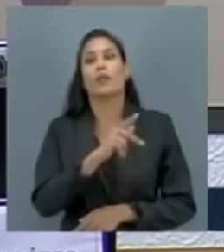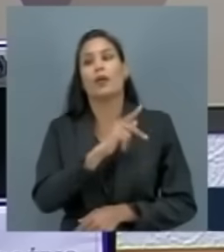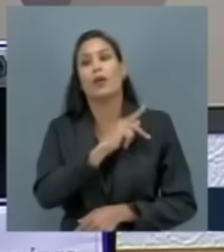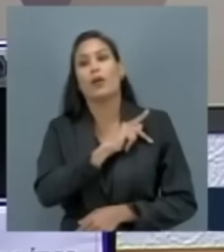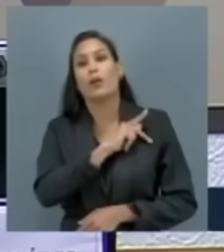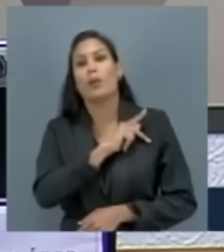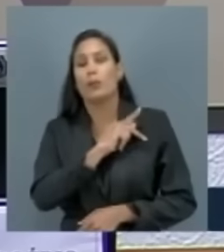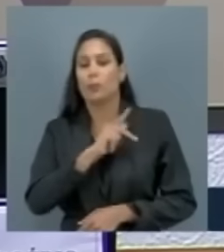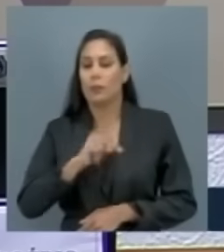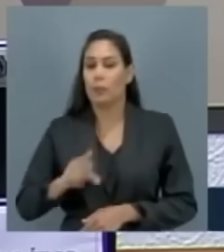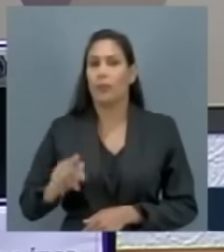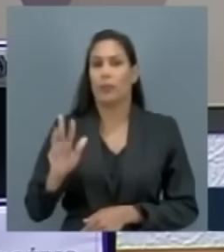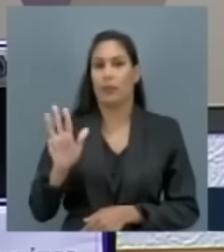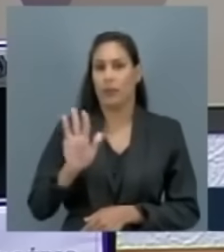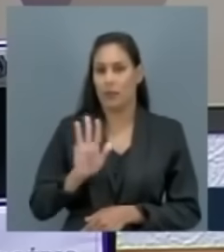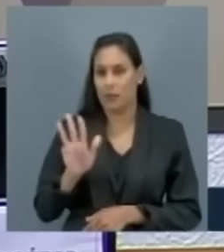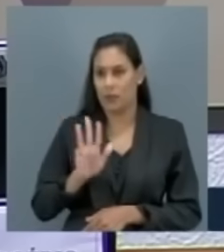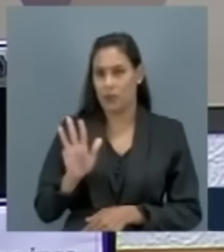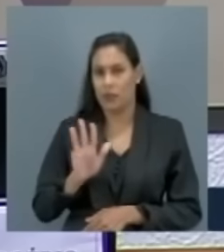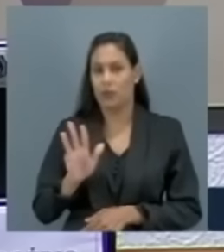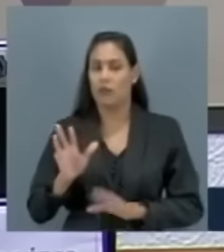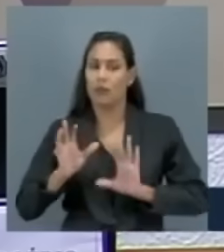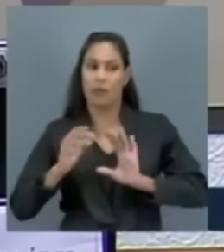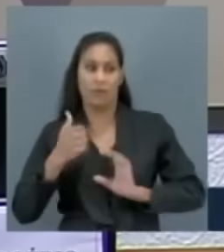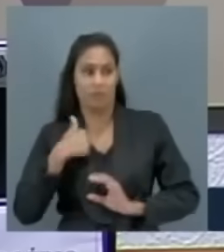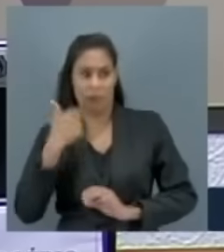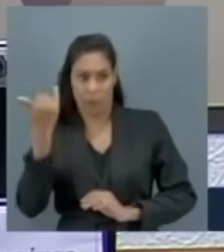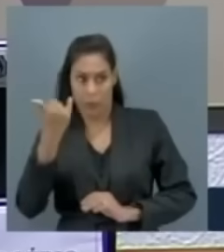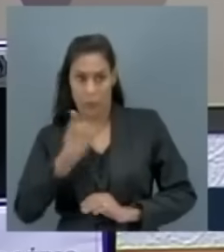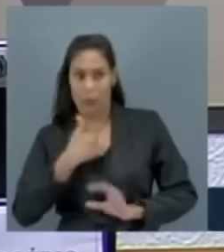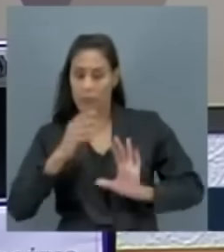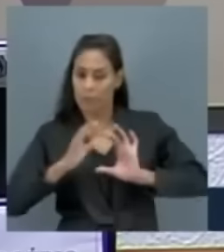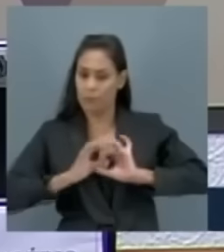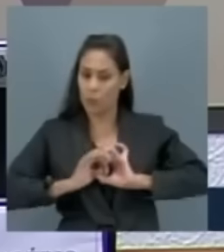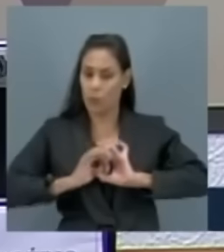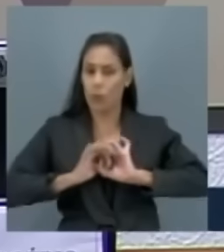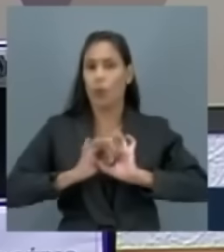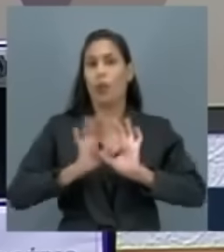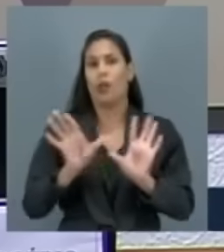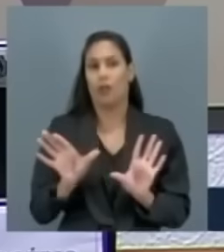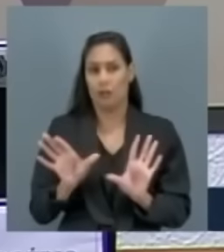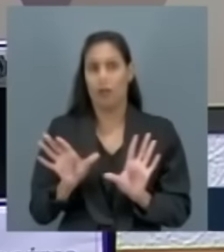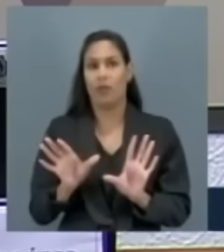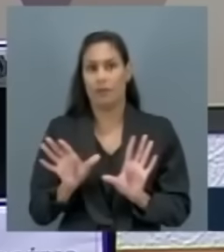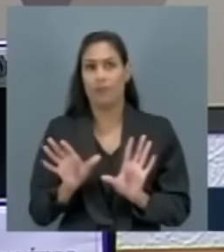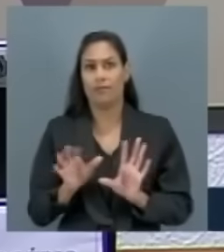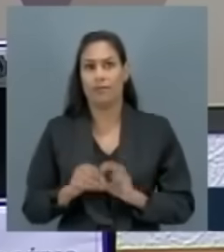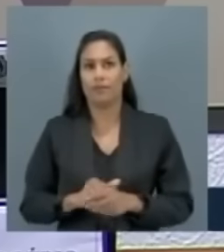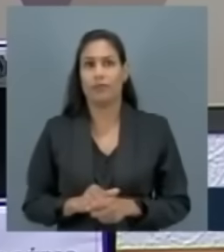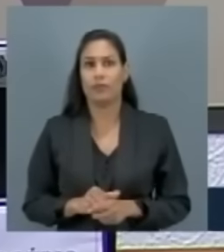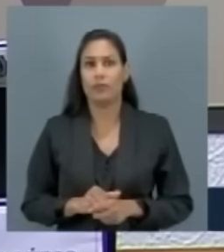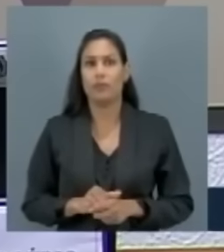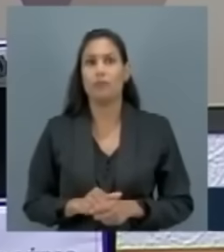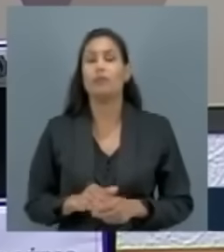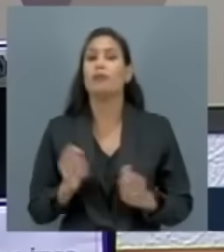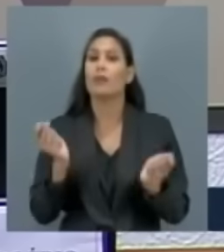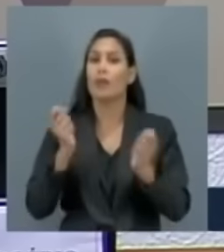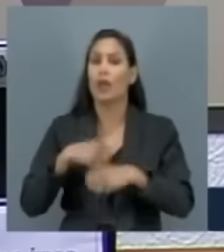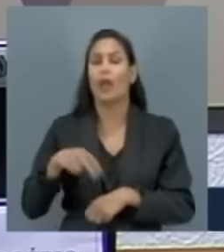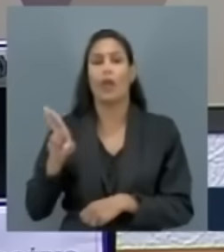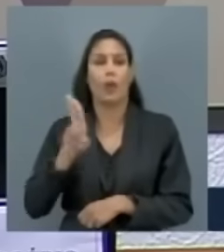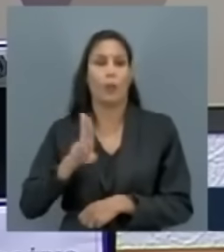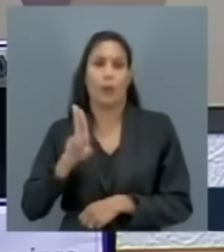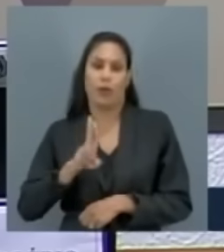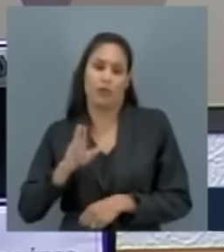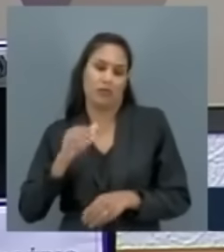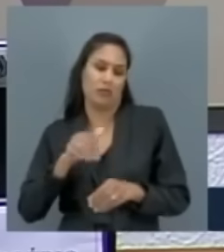35 anos que ele me conhece. Portanto, eu sou livre. Eu quero antecipar, porque em cartório registrei que eu